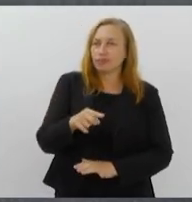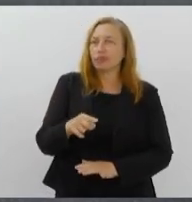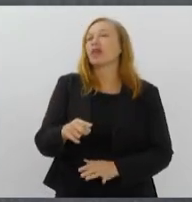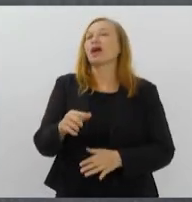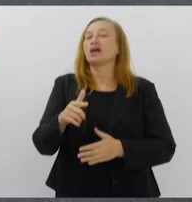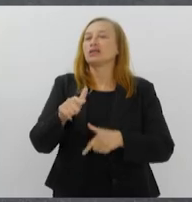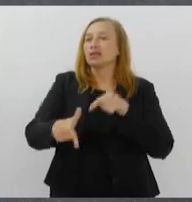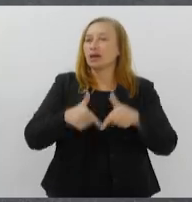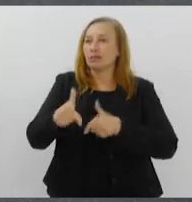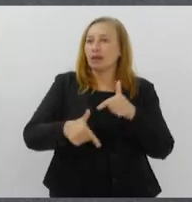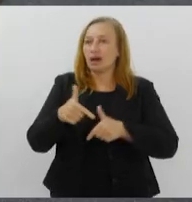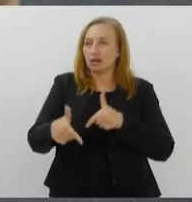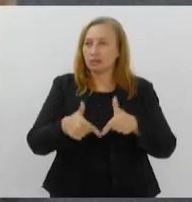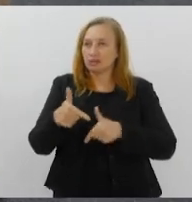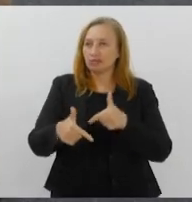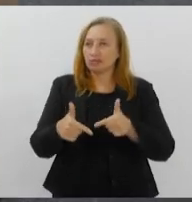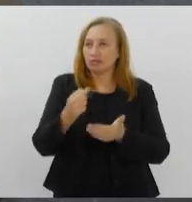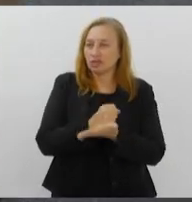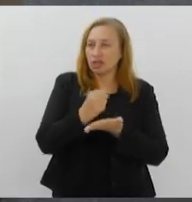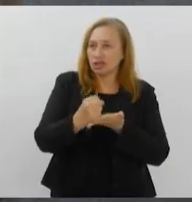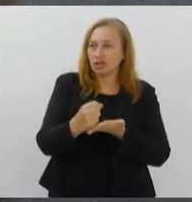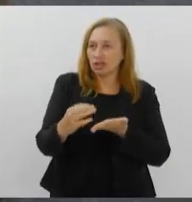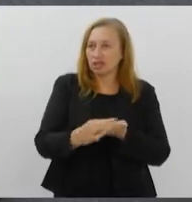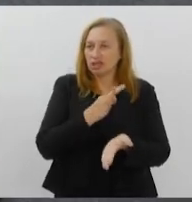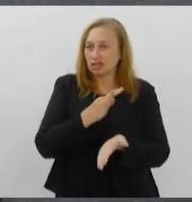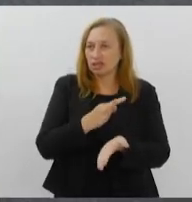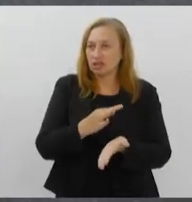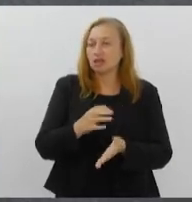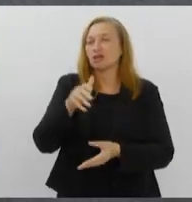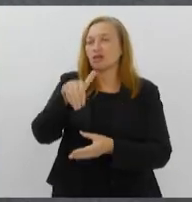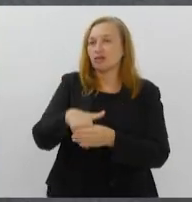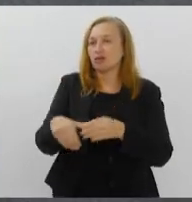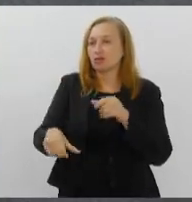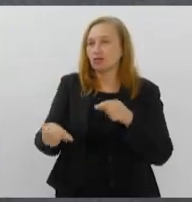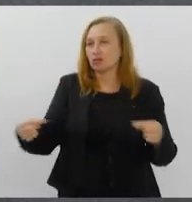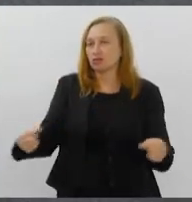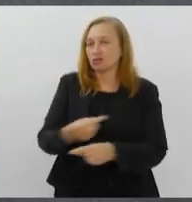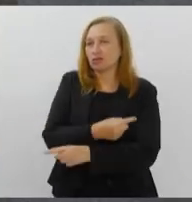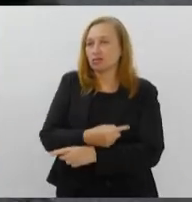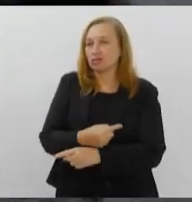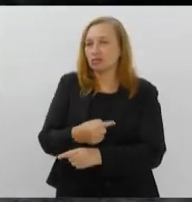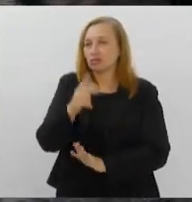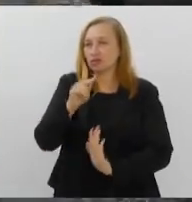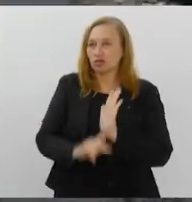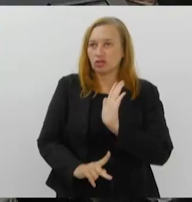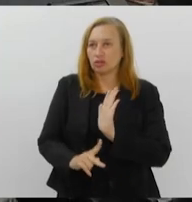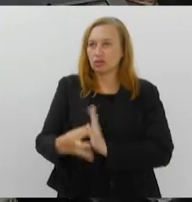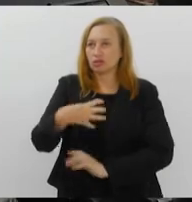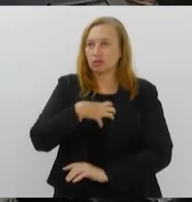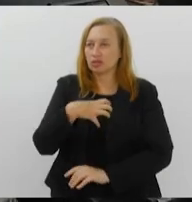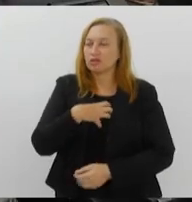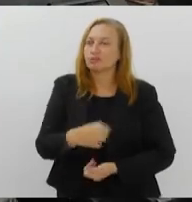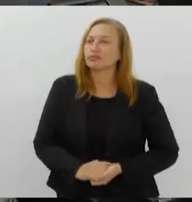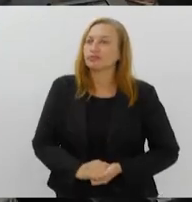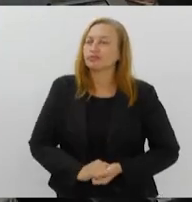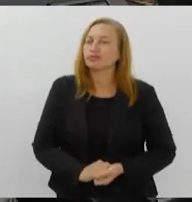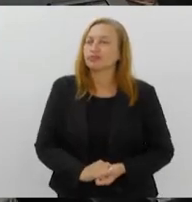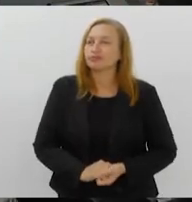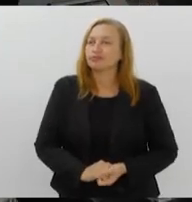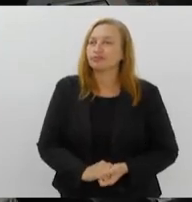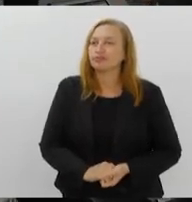carteira assinada. Então, nesse sentido, o nosso voto é contrário ao projeto. E aí, senhorita?